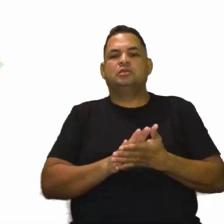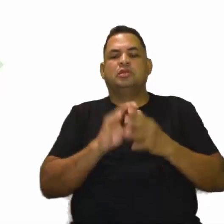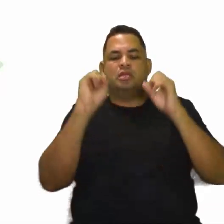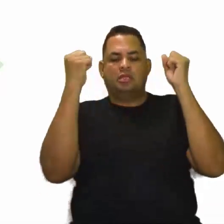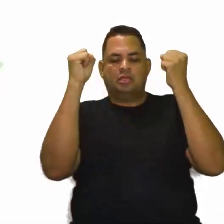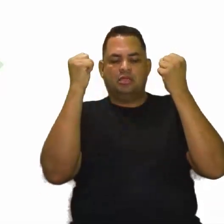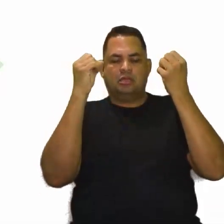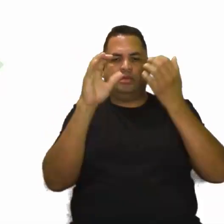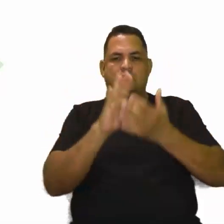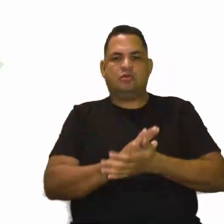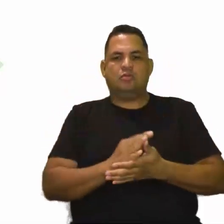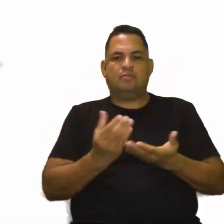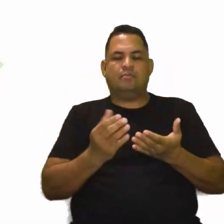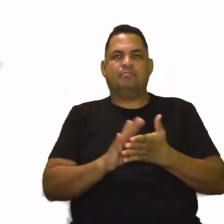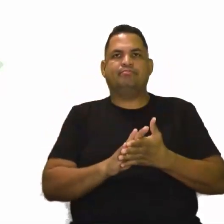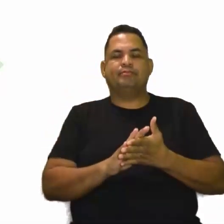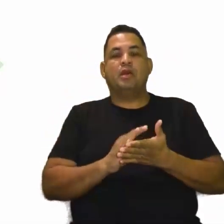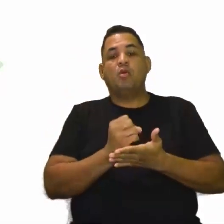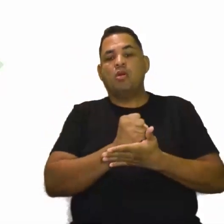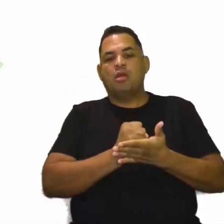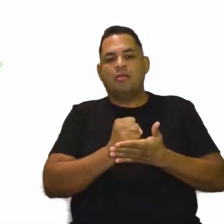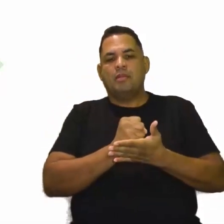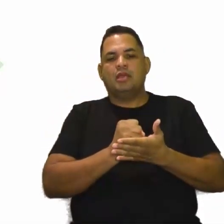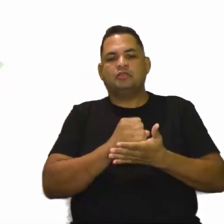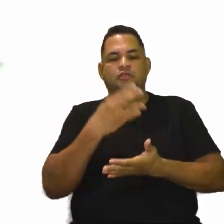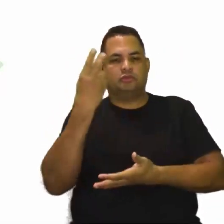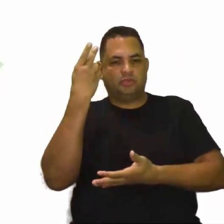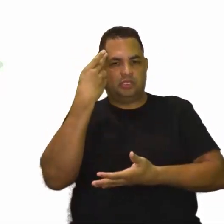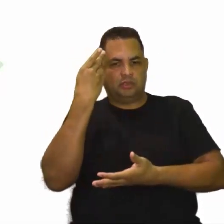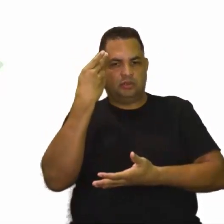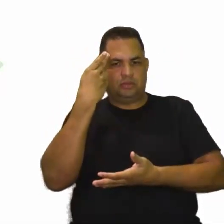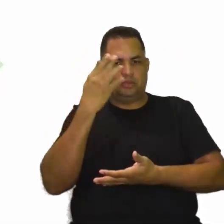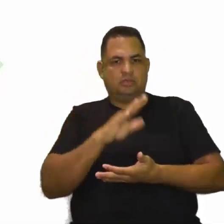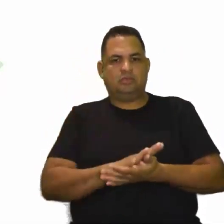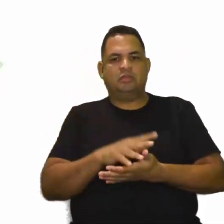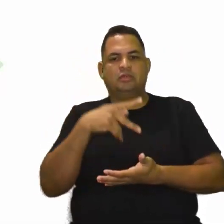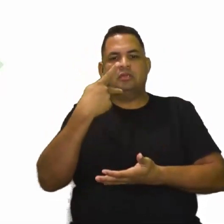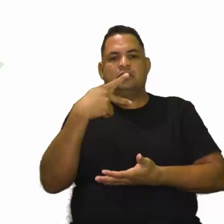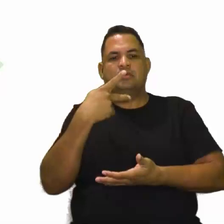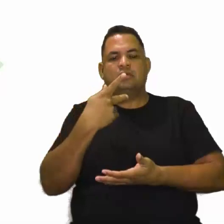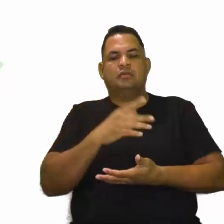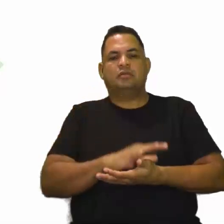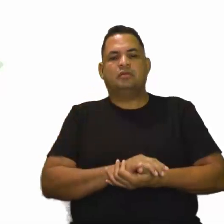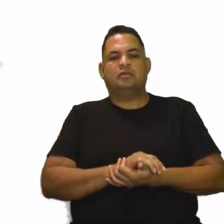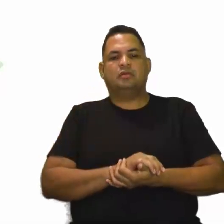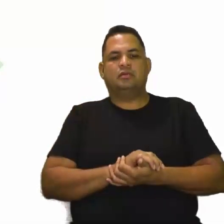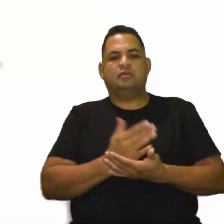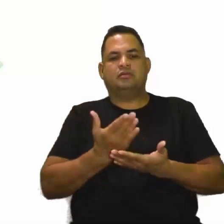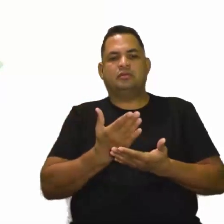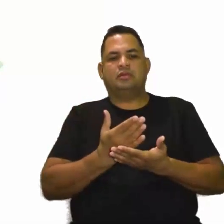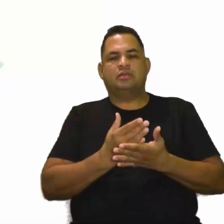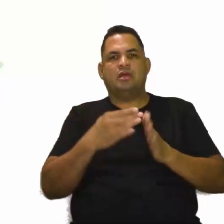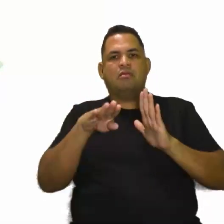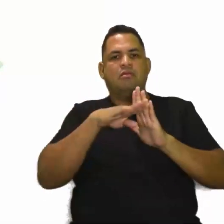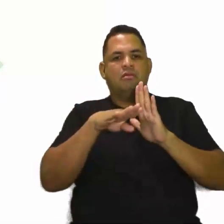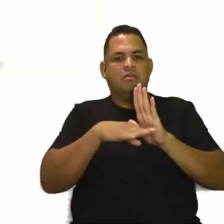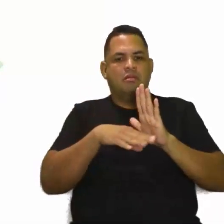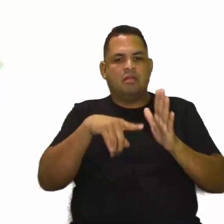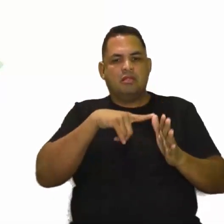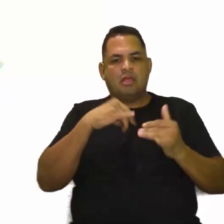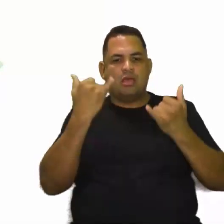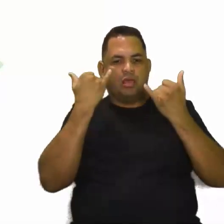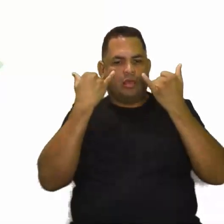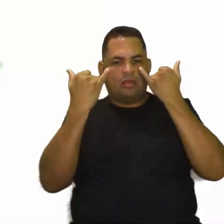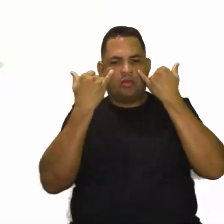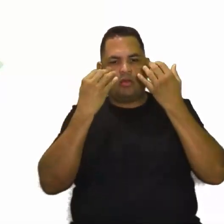exercício físico como remédio natural. Falamos da avaliação física para levantar informações,